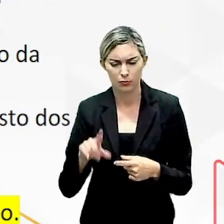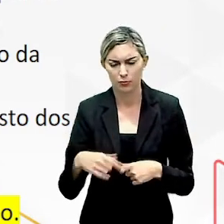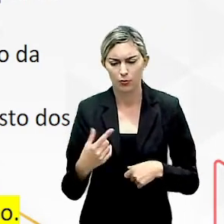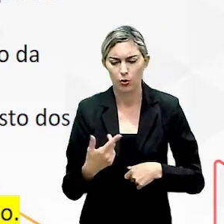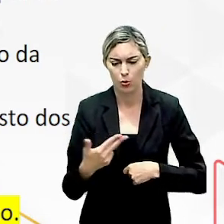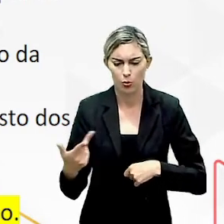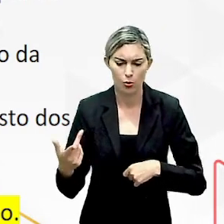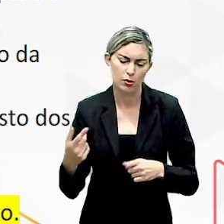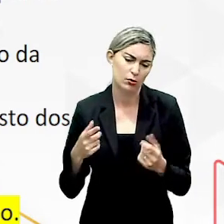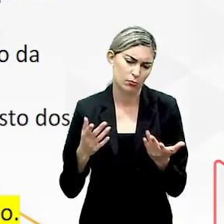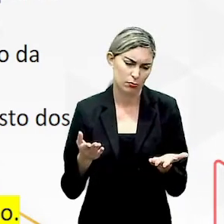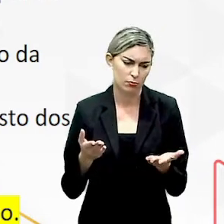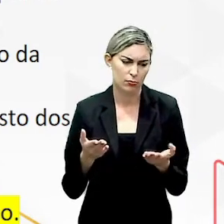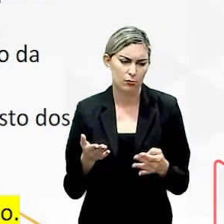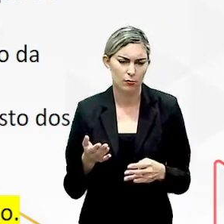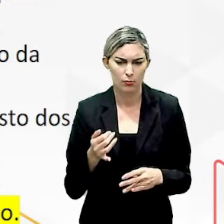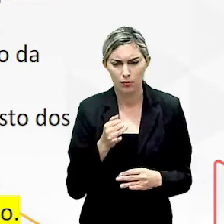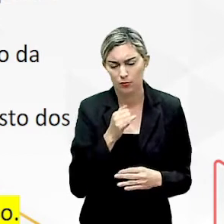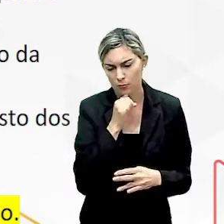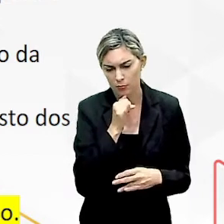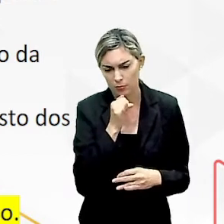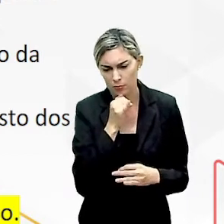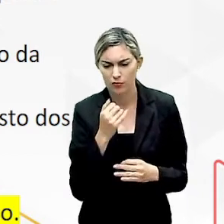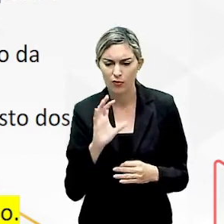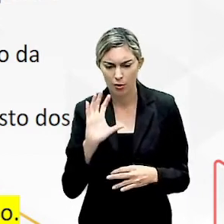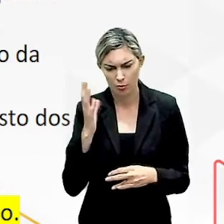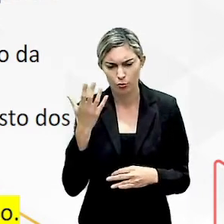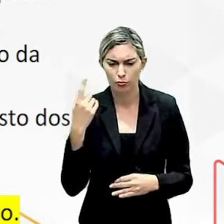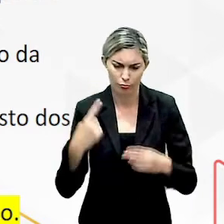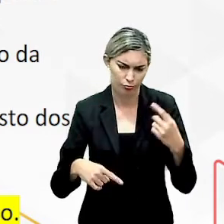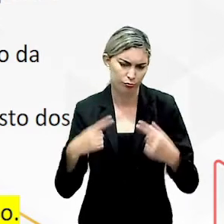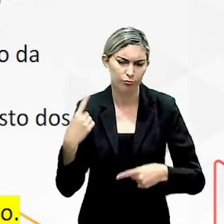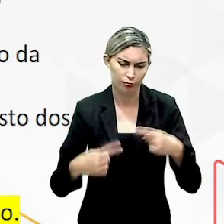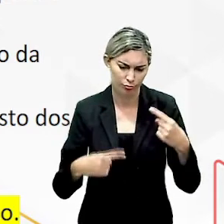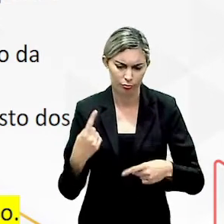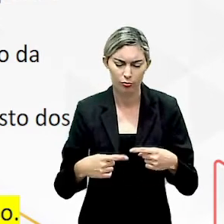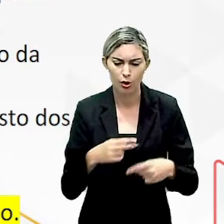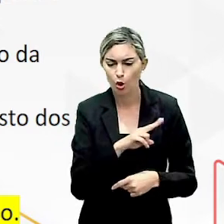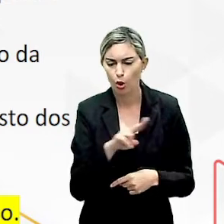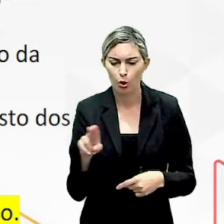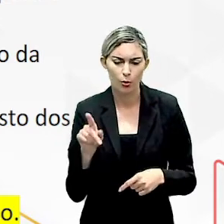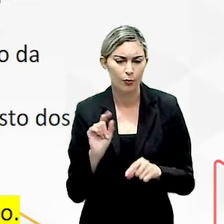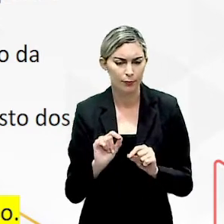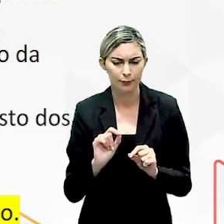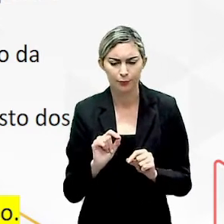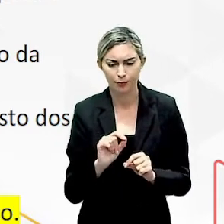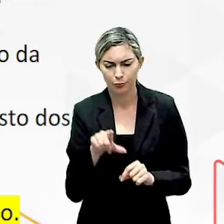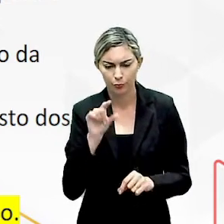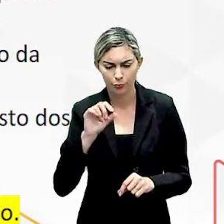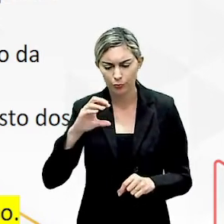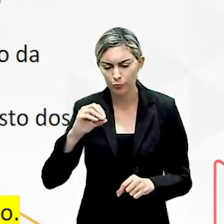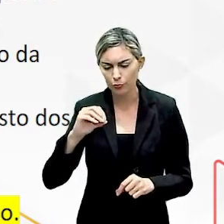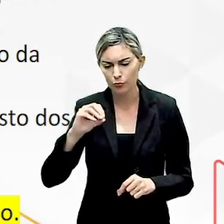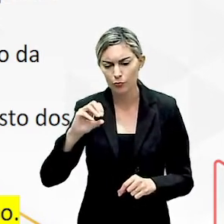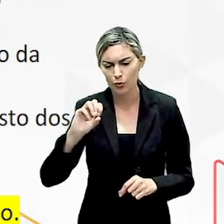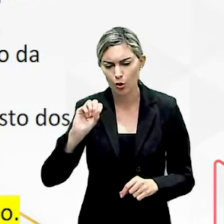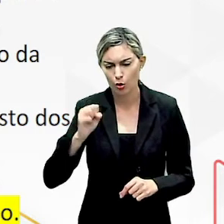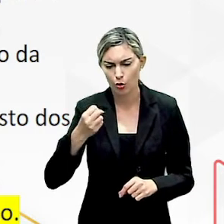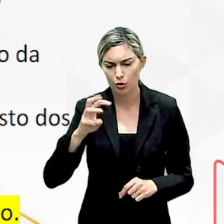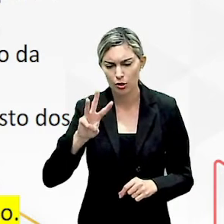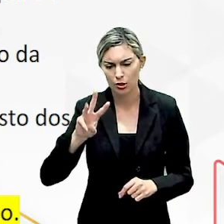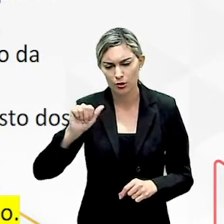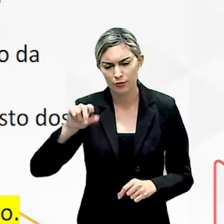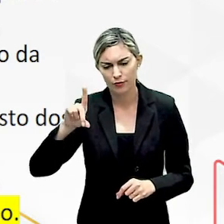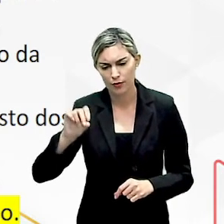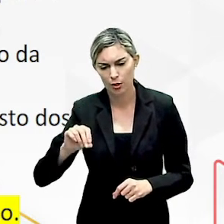que vai de alguma forma causar conflitos. Vai nomear também o Oswaldo Cruz, como